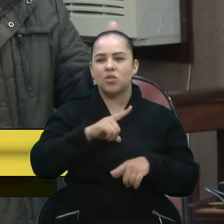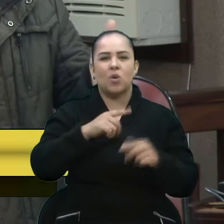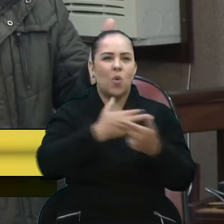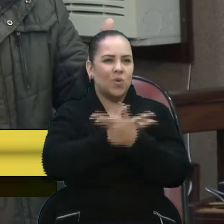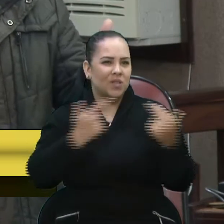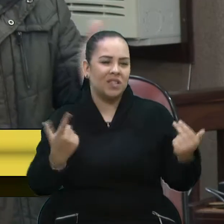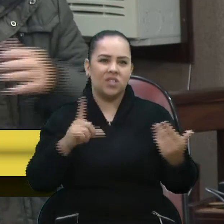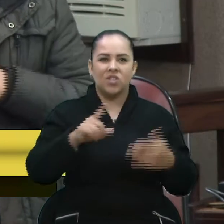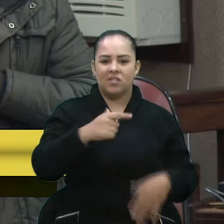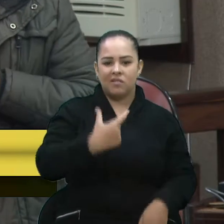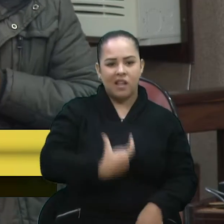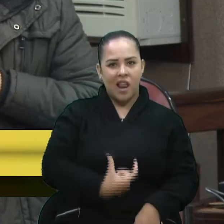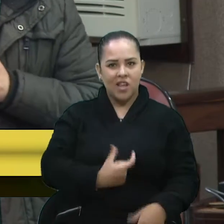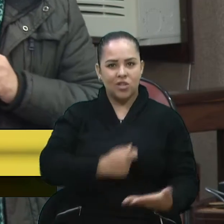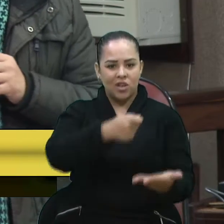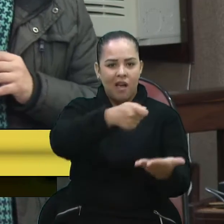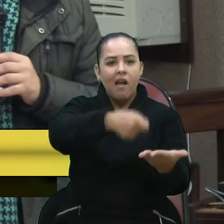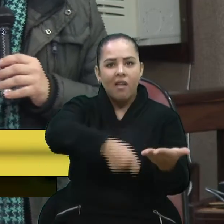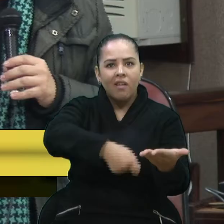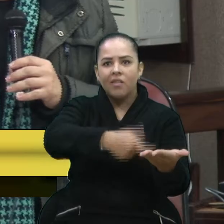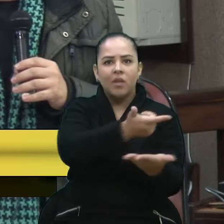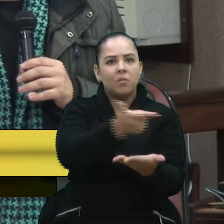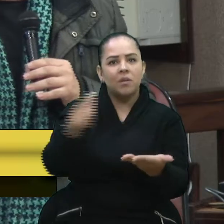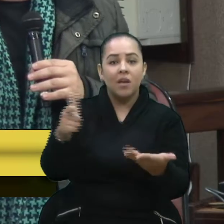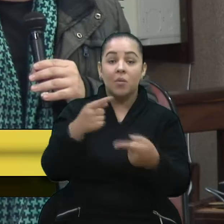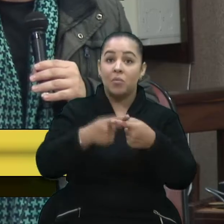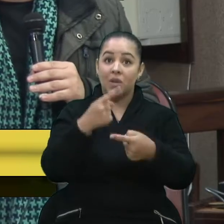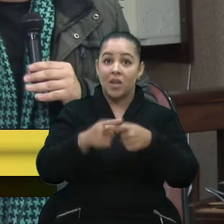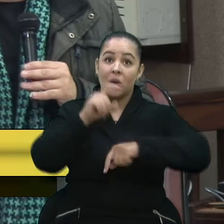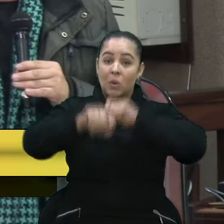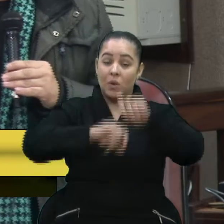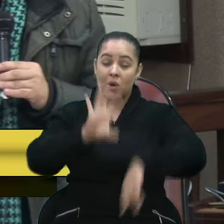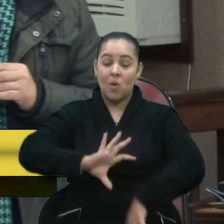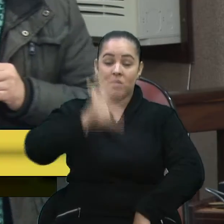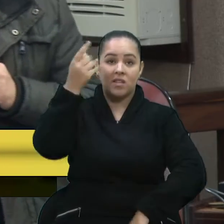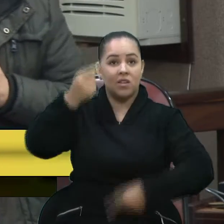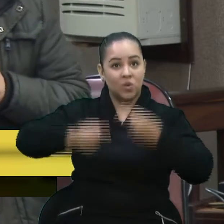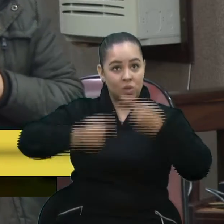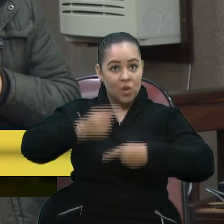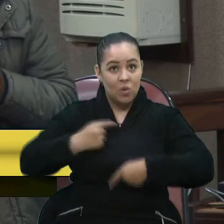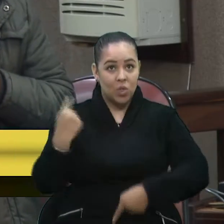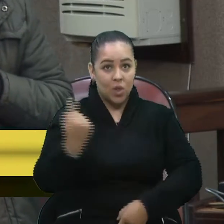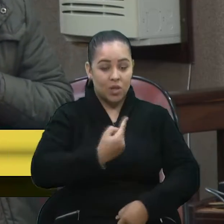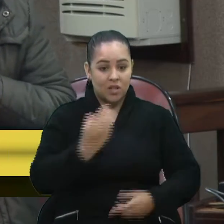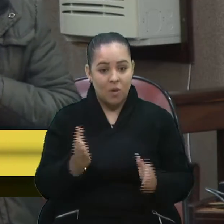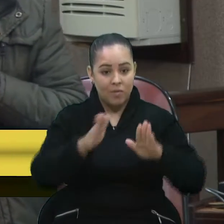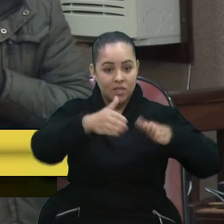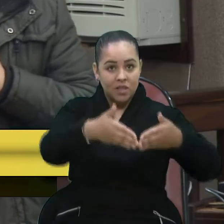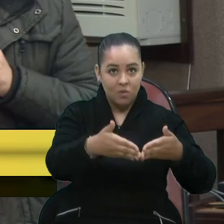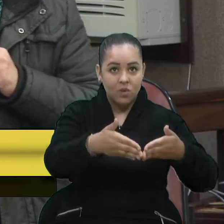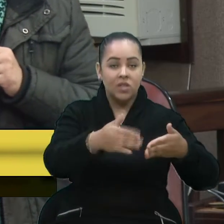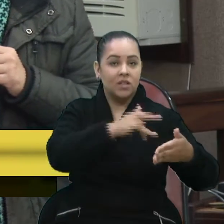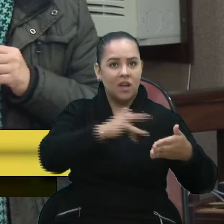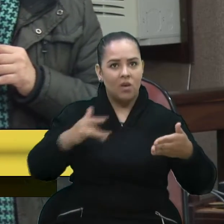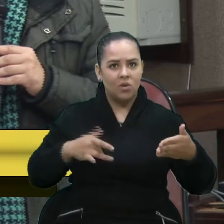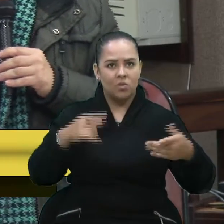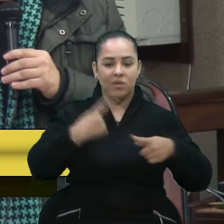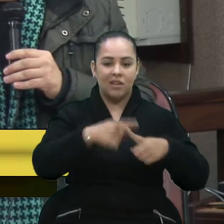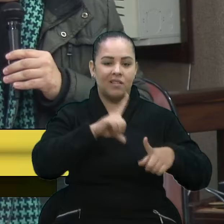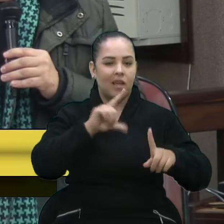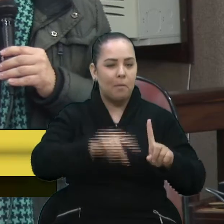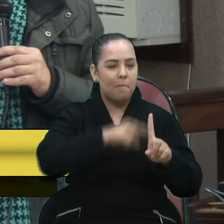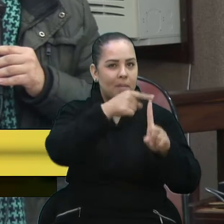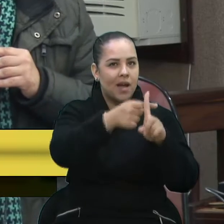toda. Eles têm, o vereador Renato Oliveira, que foi uma discussão nossa na Comissão de Saúde, eles têm um adendo a mais, porque eles têm